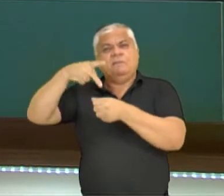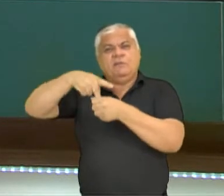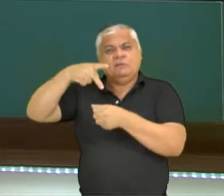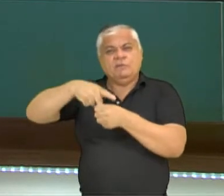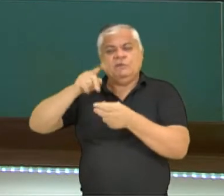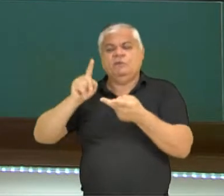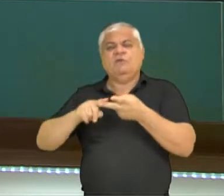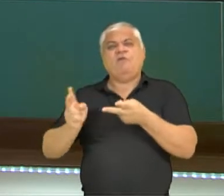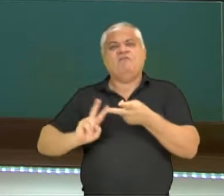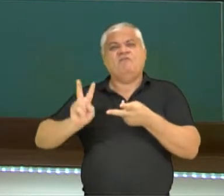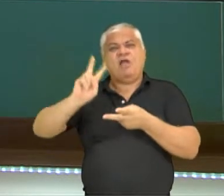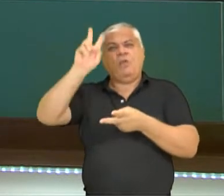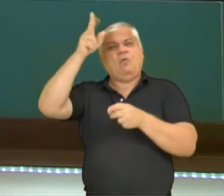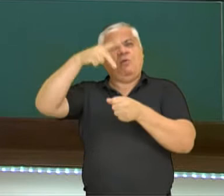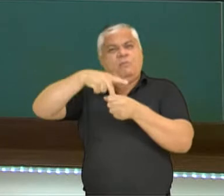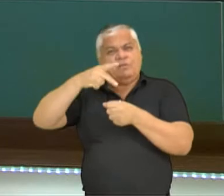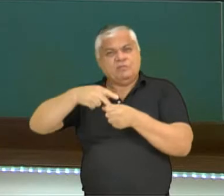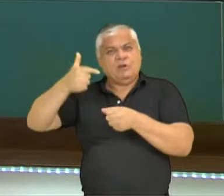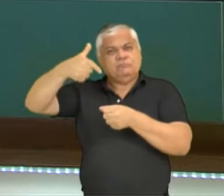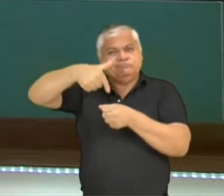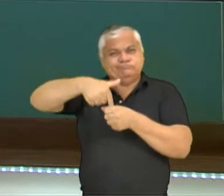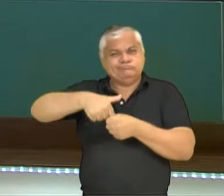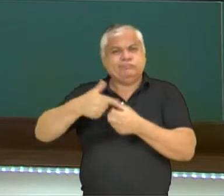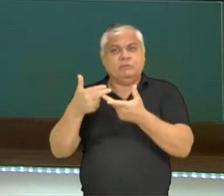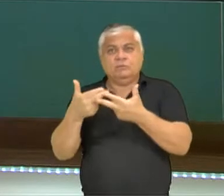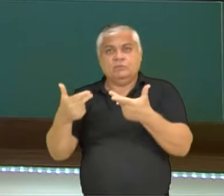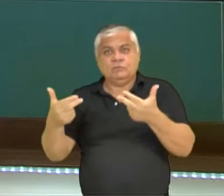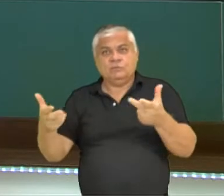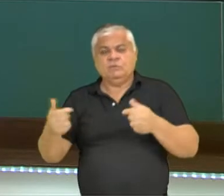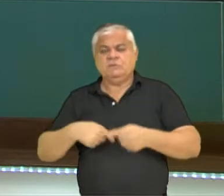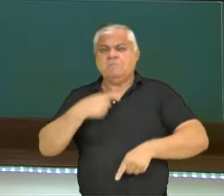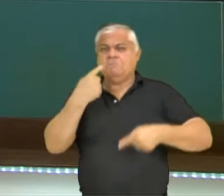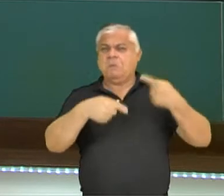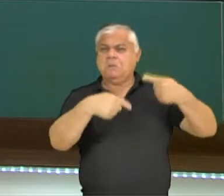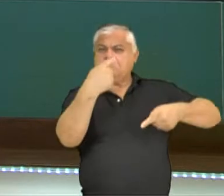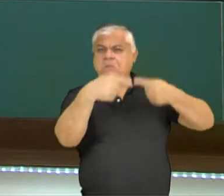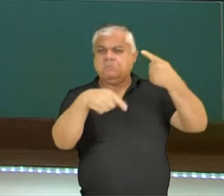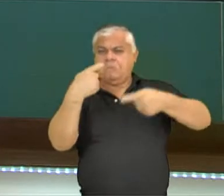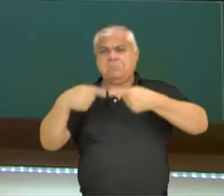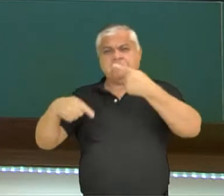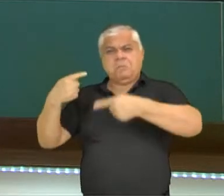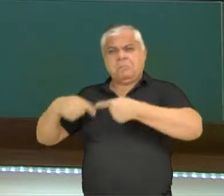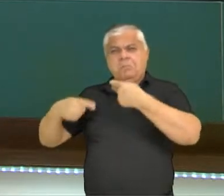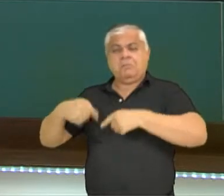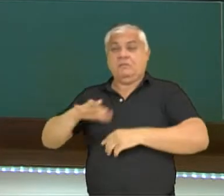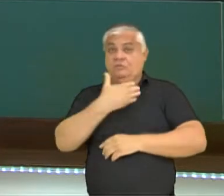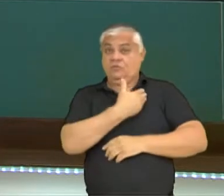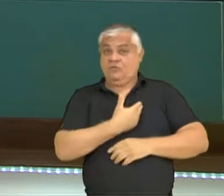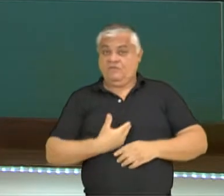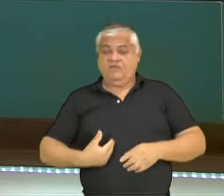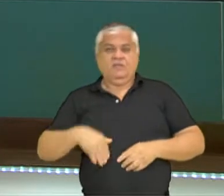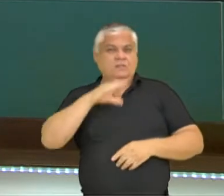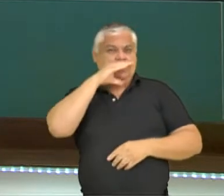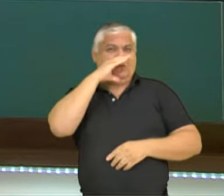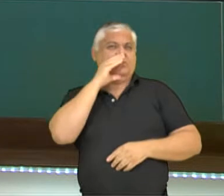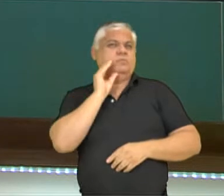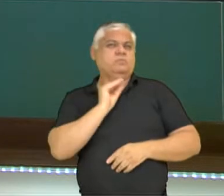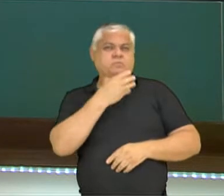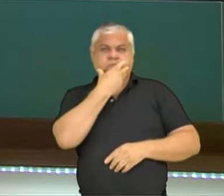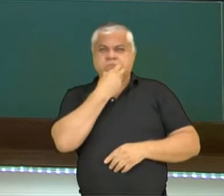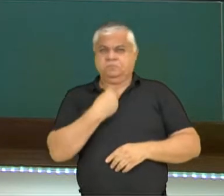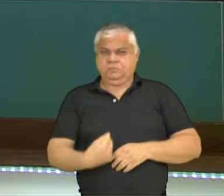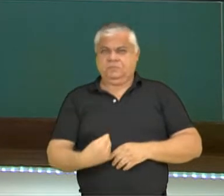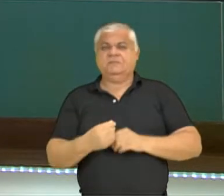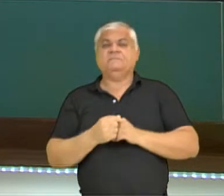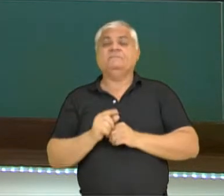o valor do petróleo e todo esse contingente passou a ser discutido durante todo o governo dele. Desta situação, nós vamos ver